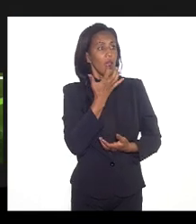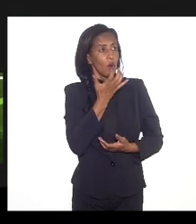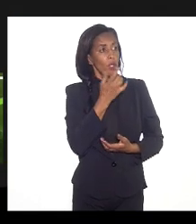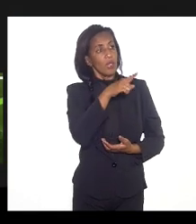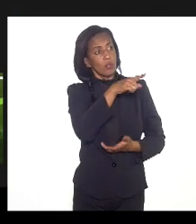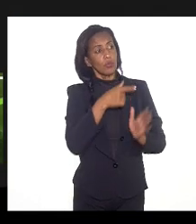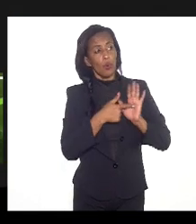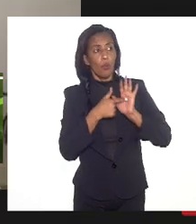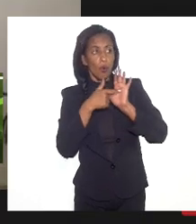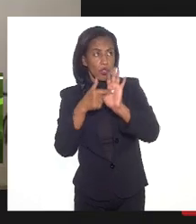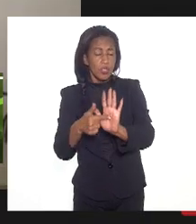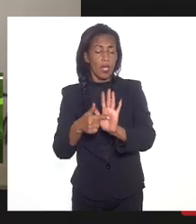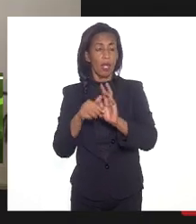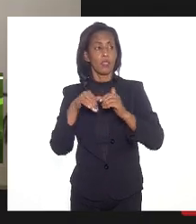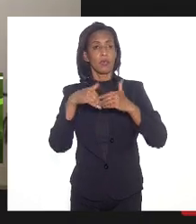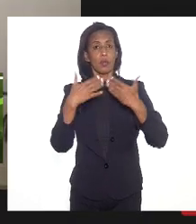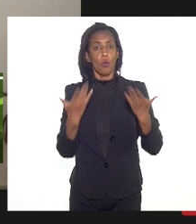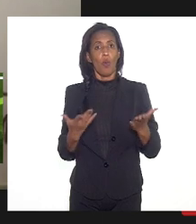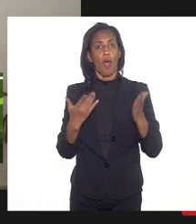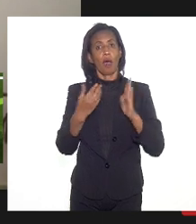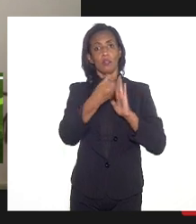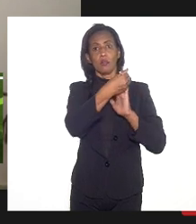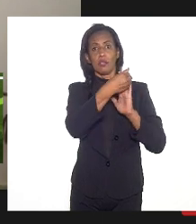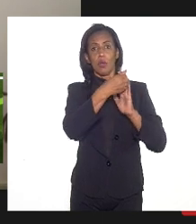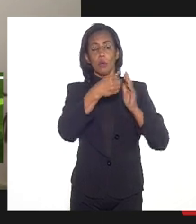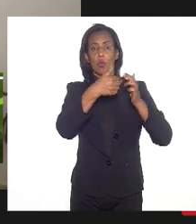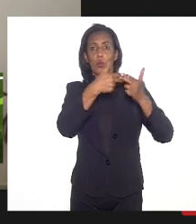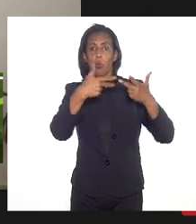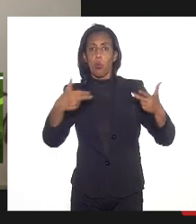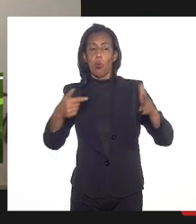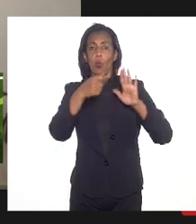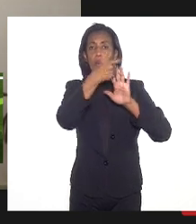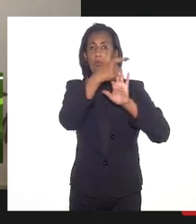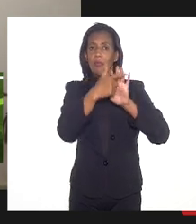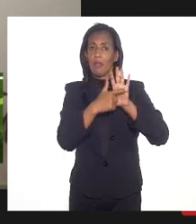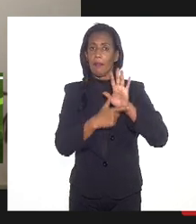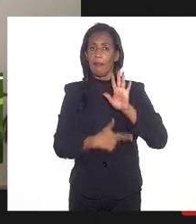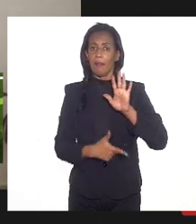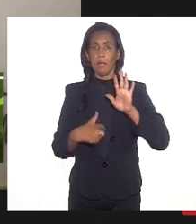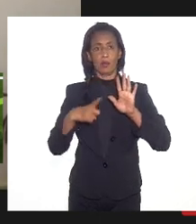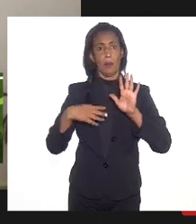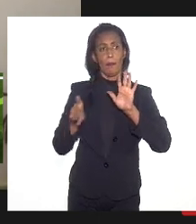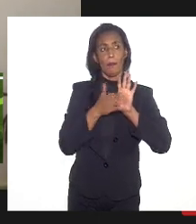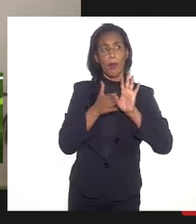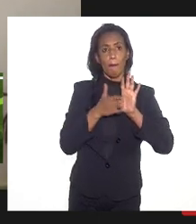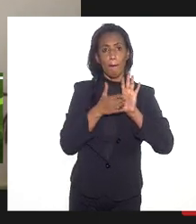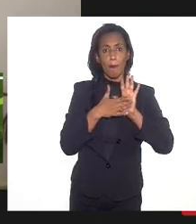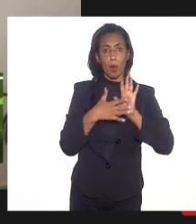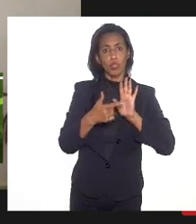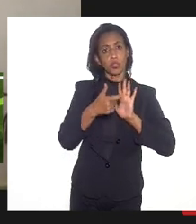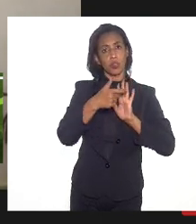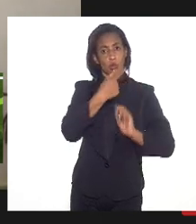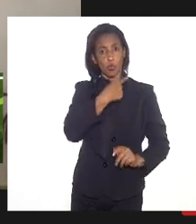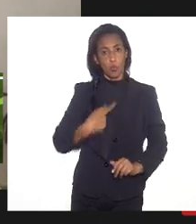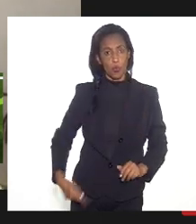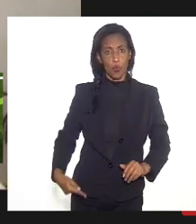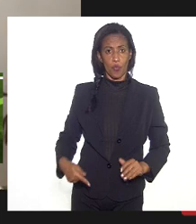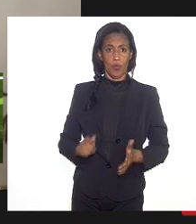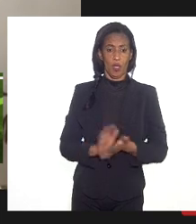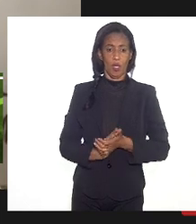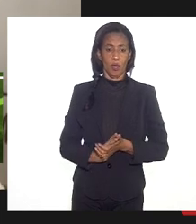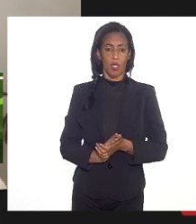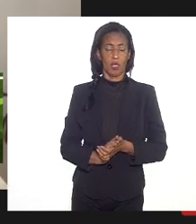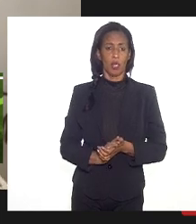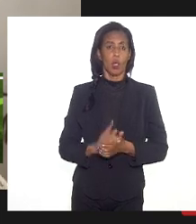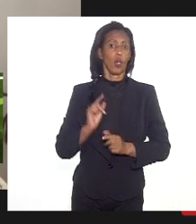quais são os elementos de proposta do governo mais específico no